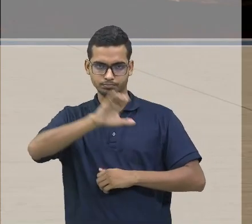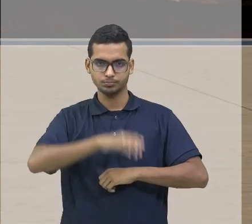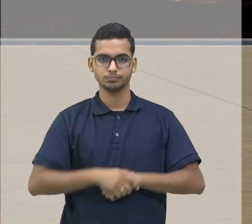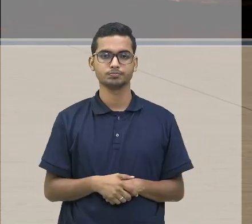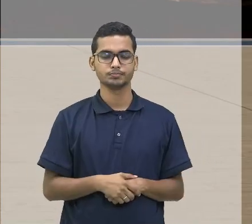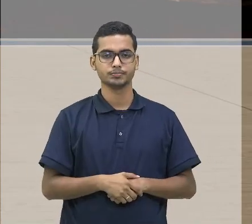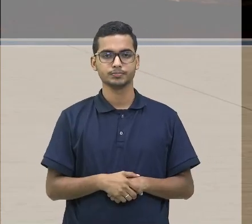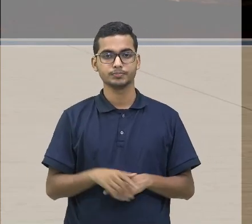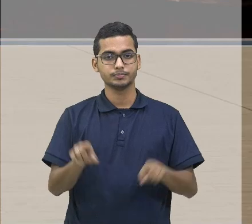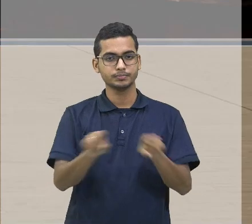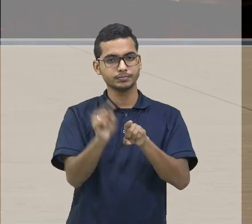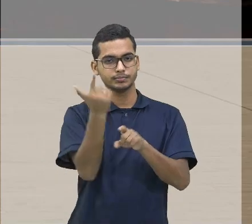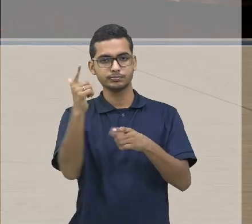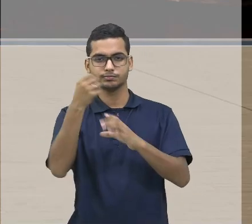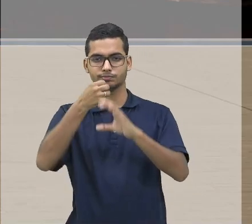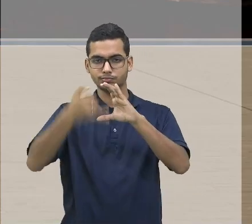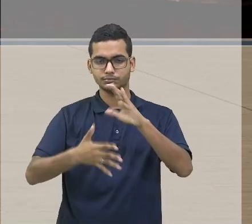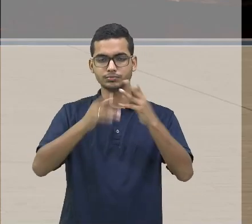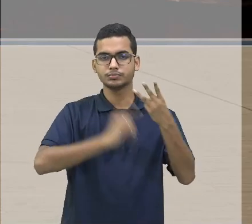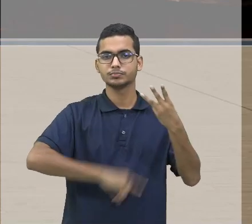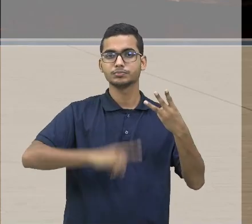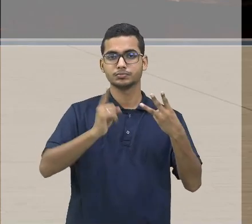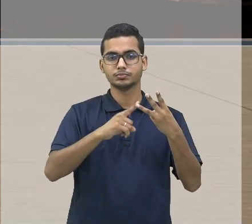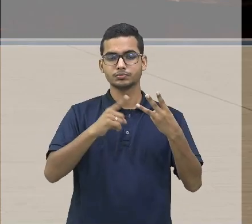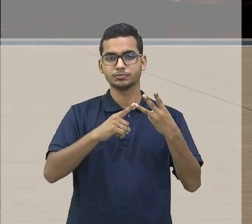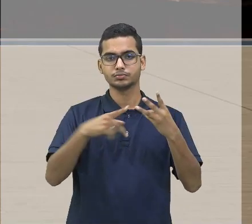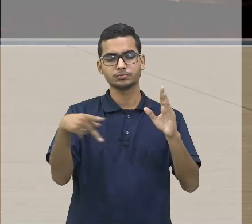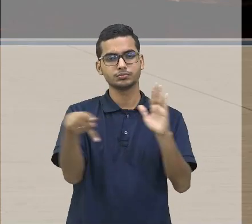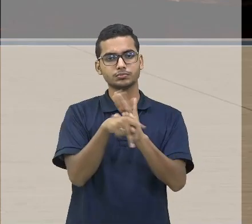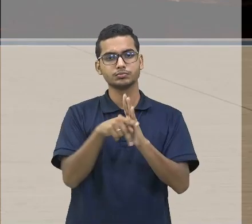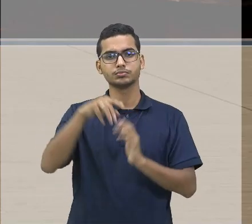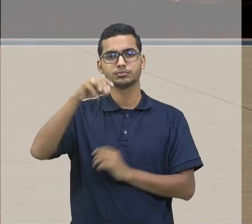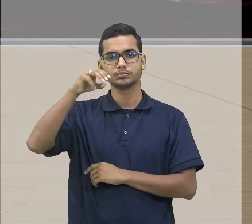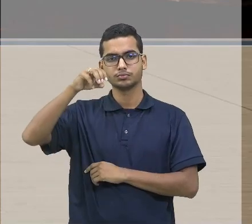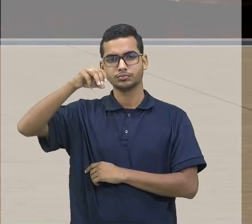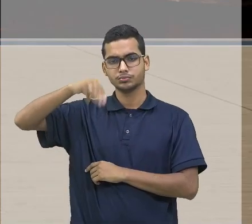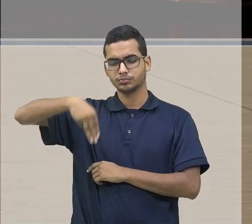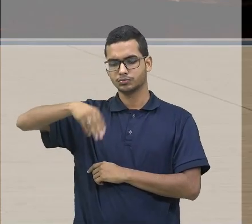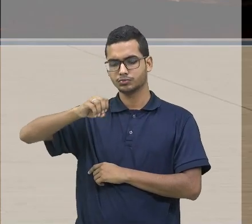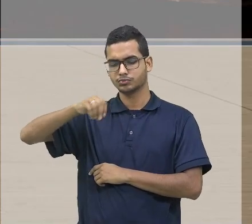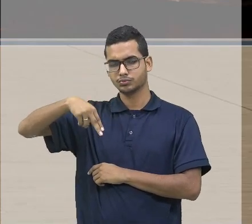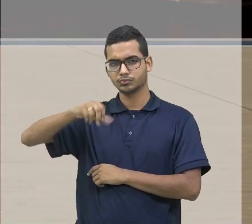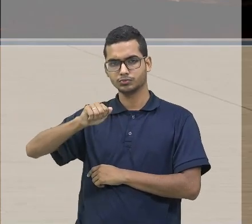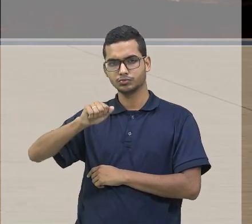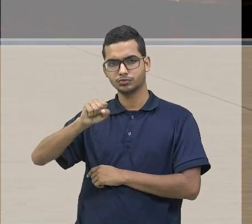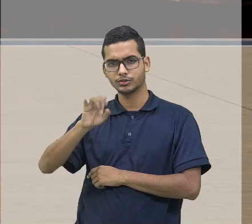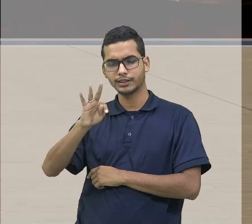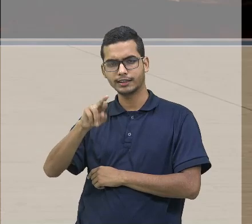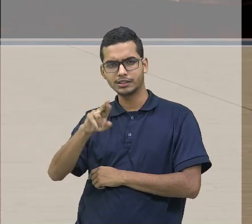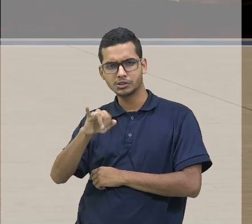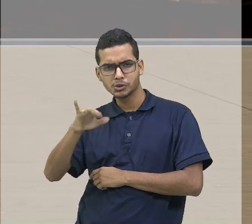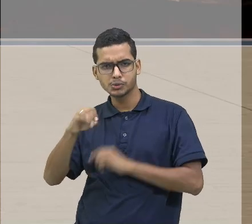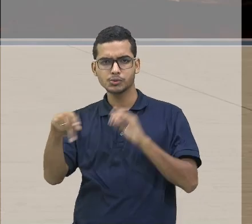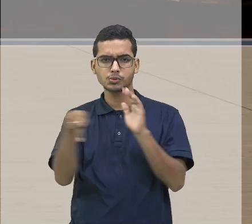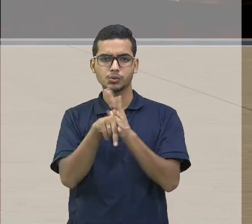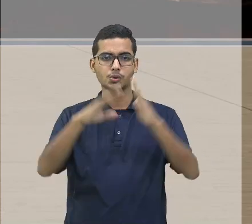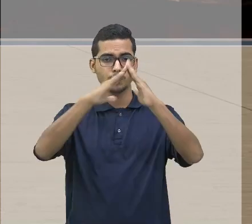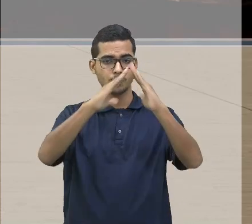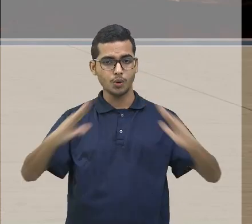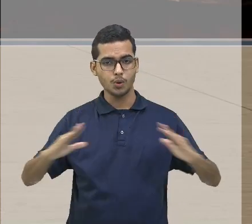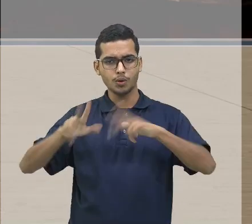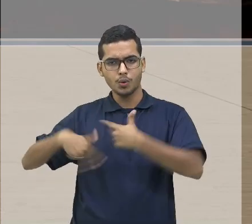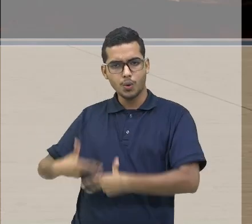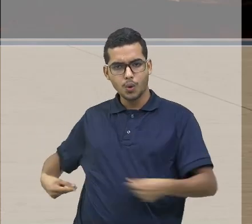nesse momento? Nós vamos ter monastérios como centros de preservação do conhecimento, ou seja, a igreja